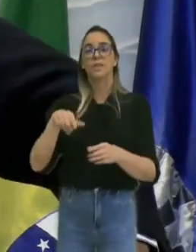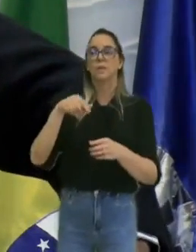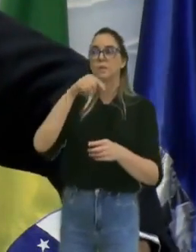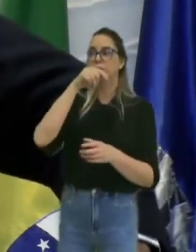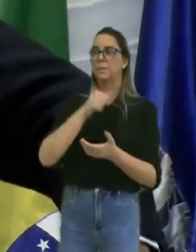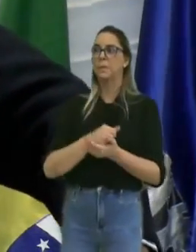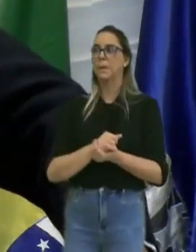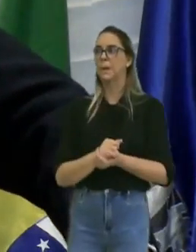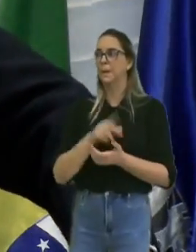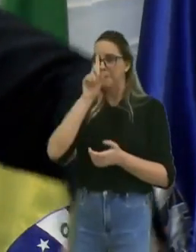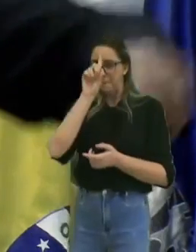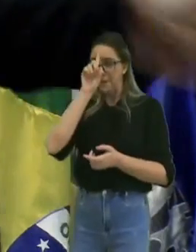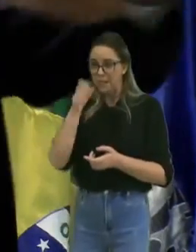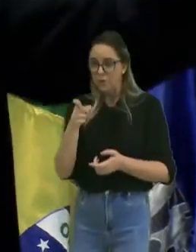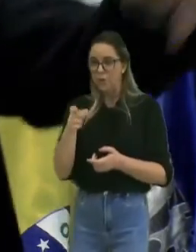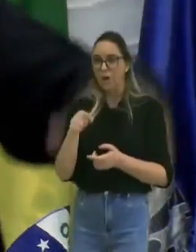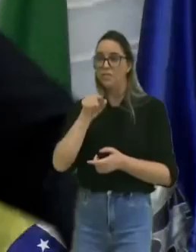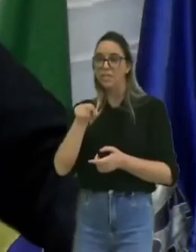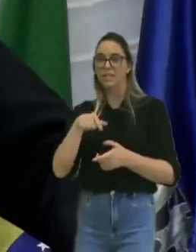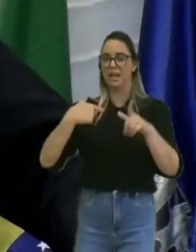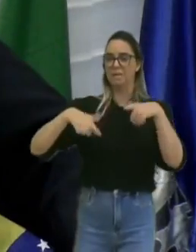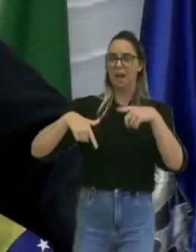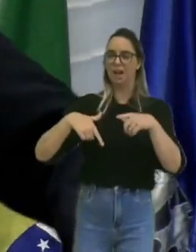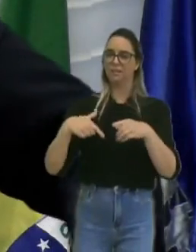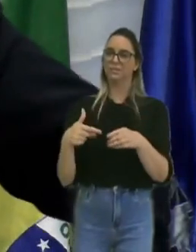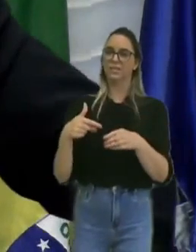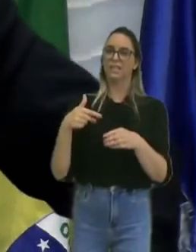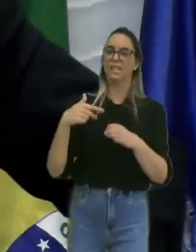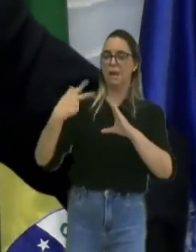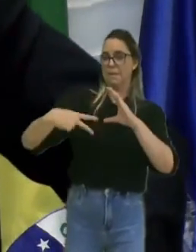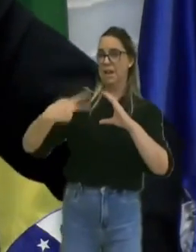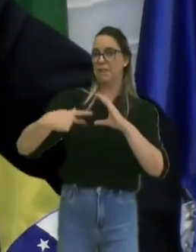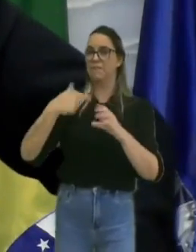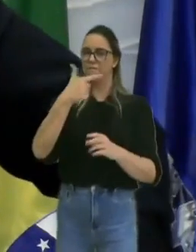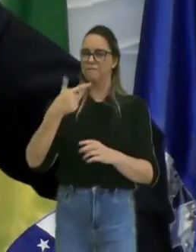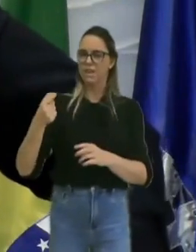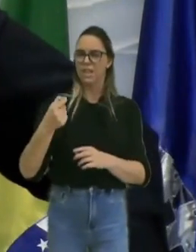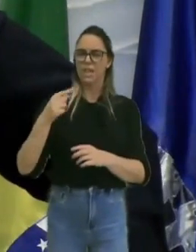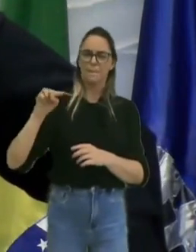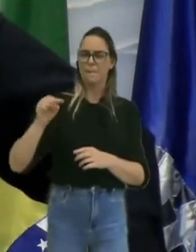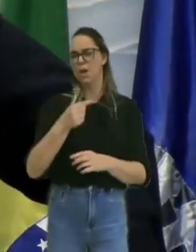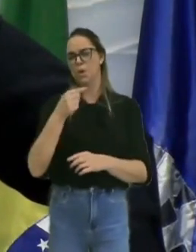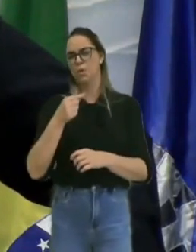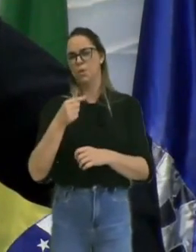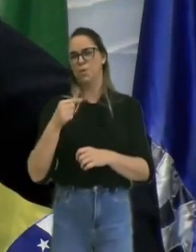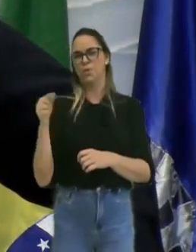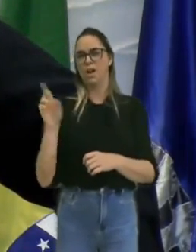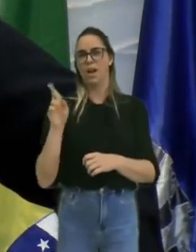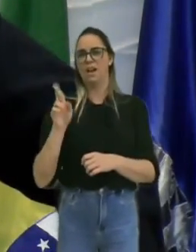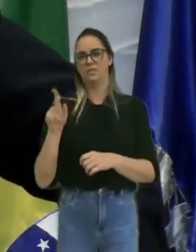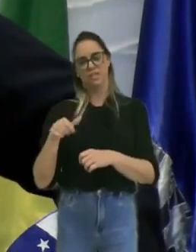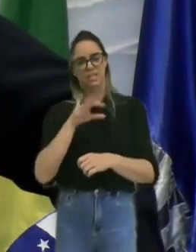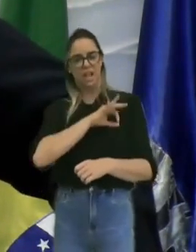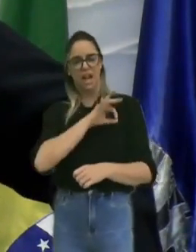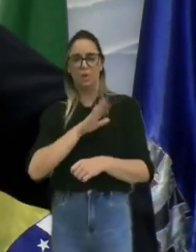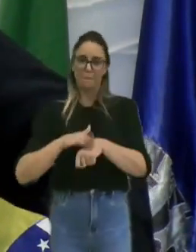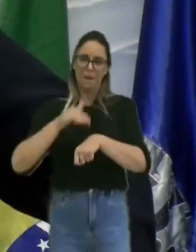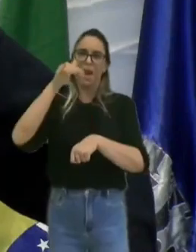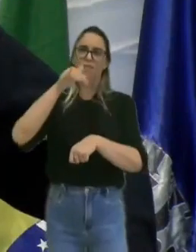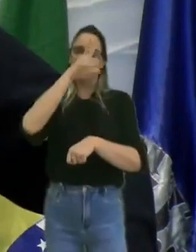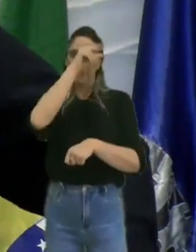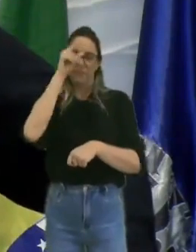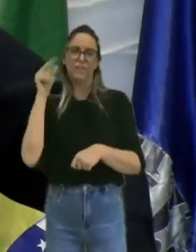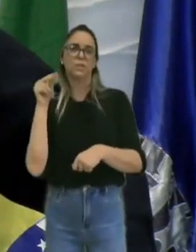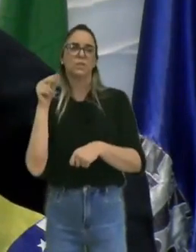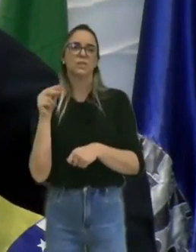mandou votar em você. E todo mundo sabe aqui. Você ganha 20 mil, mais do que o prefeito da cidade. E ainda o